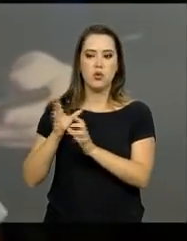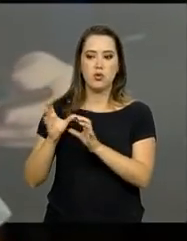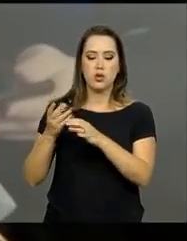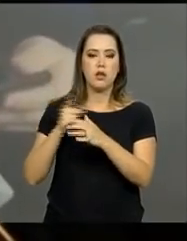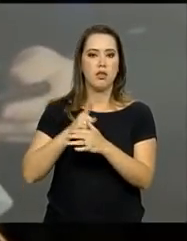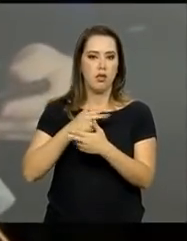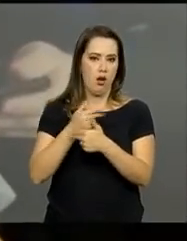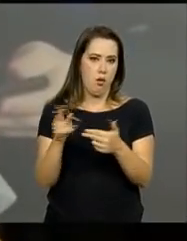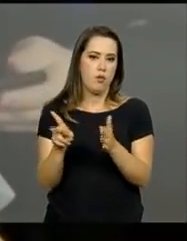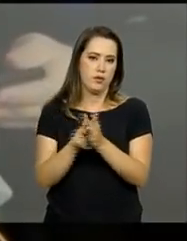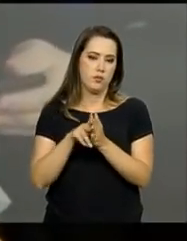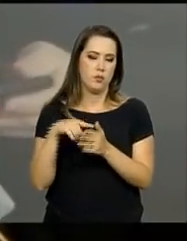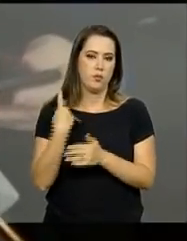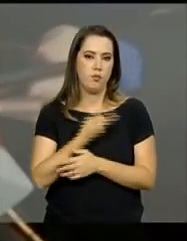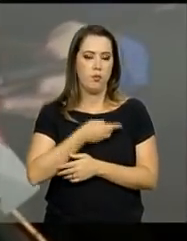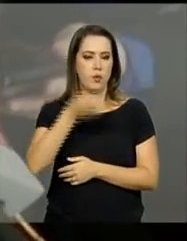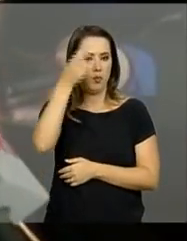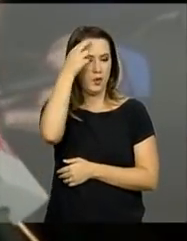acervos, bibliotecas,